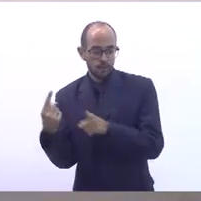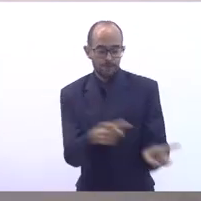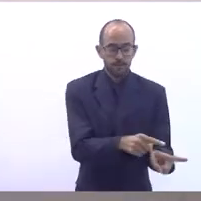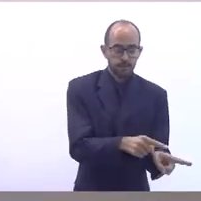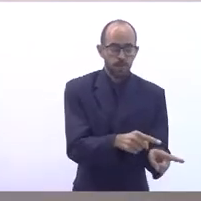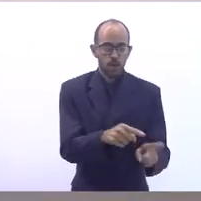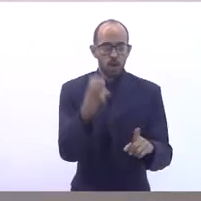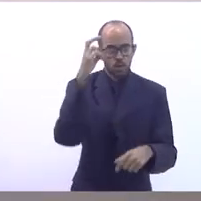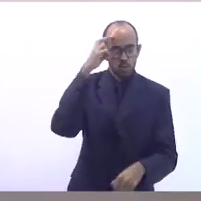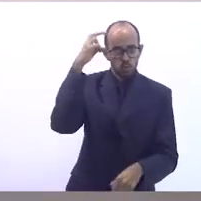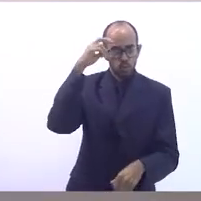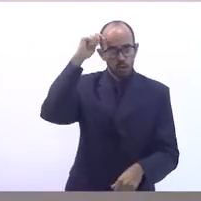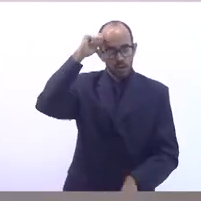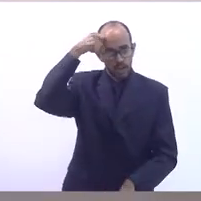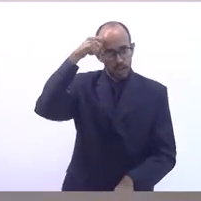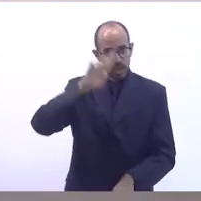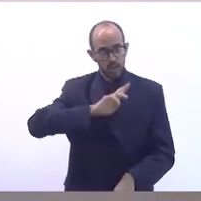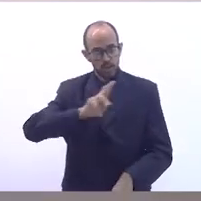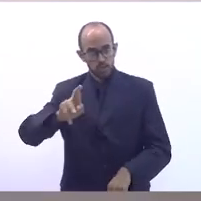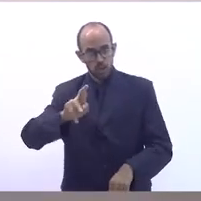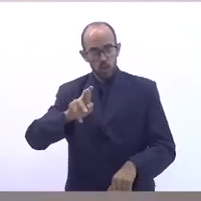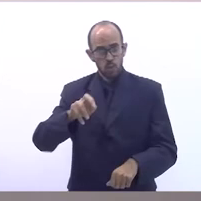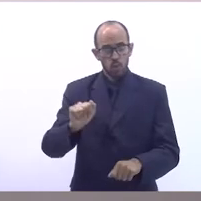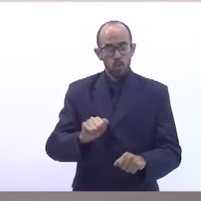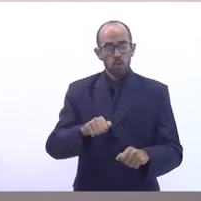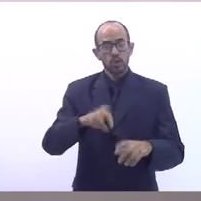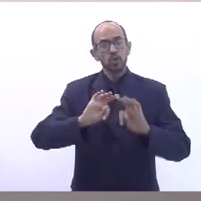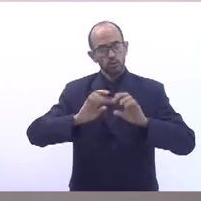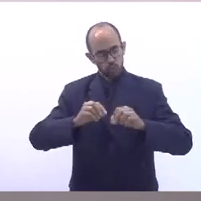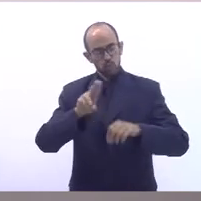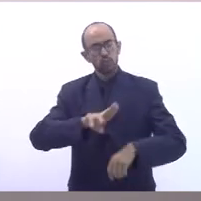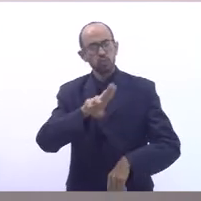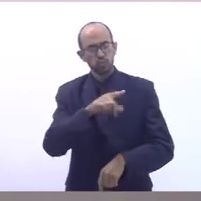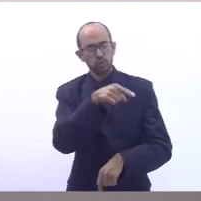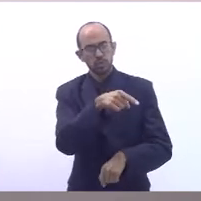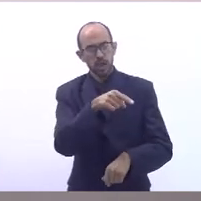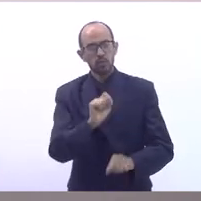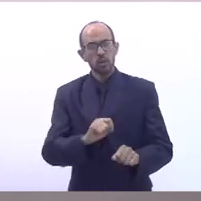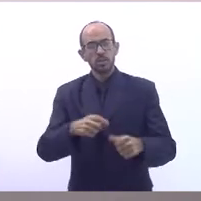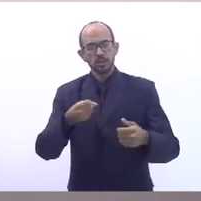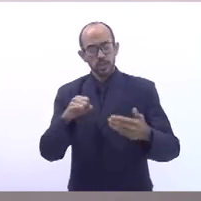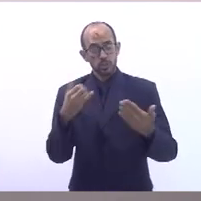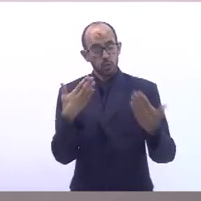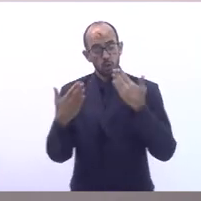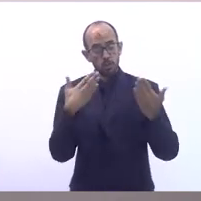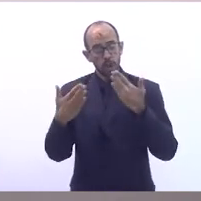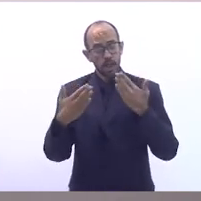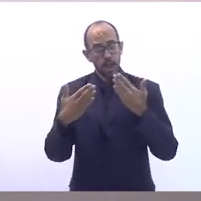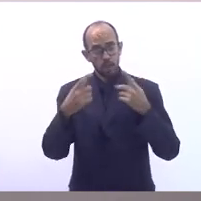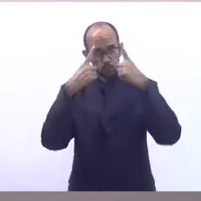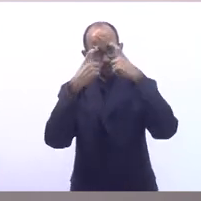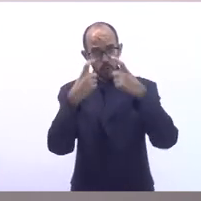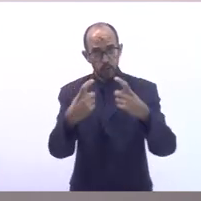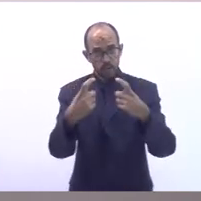toda a cultura Negra a religião os instrumentos do fumo pois se compararmos as formas de violência entre o bandido e o policial